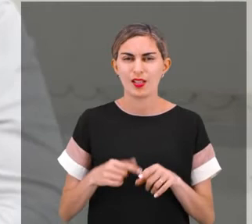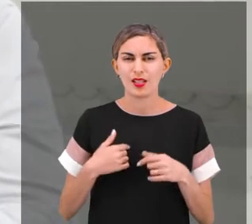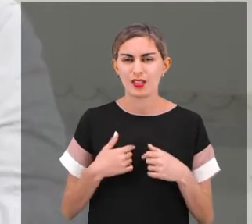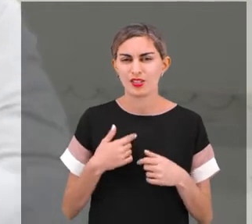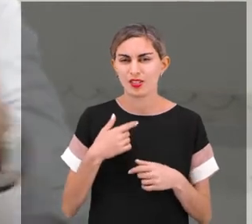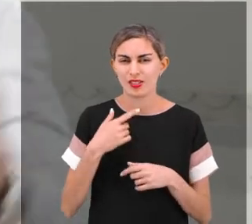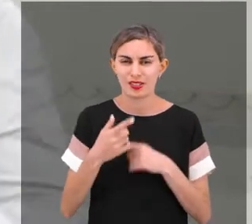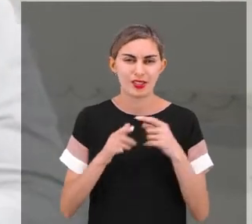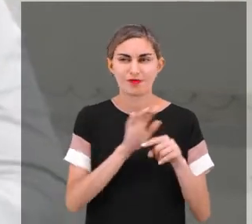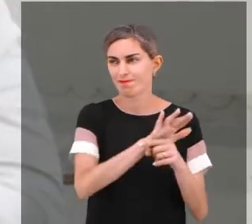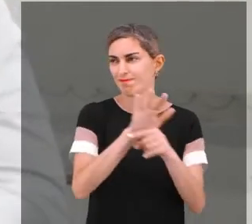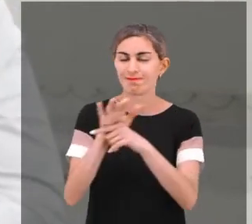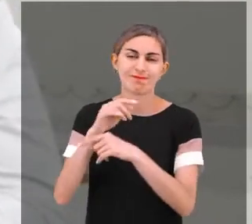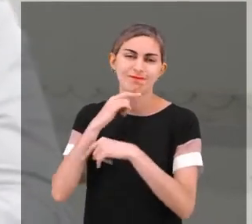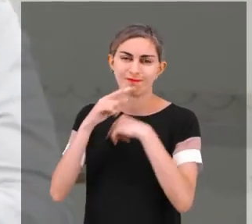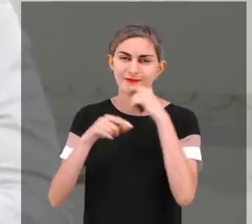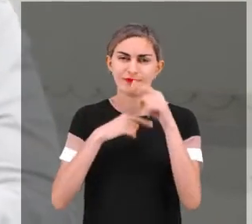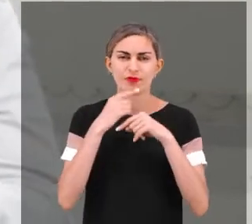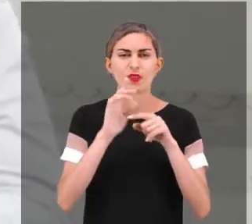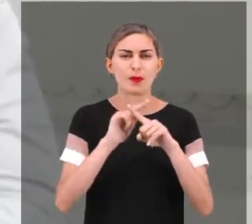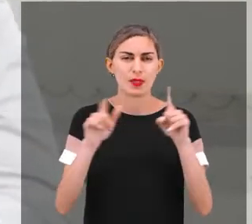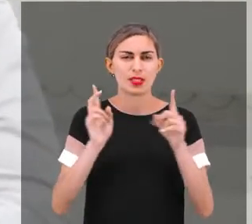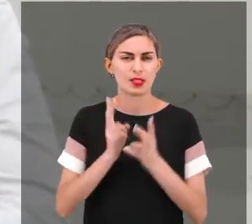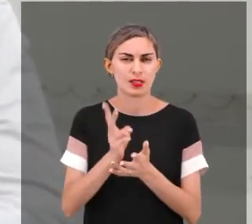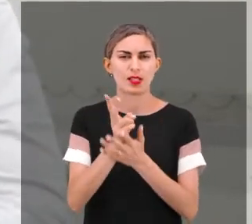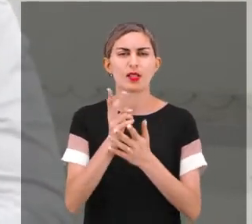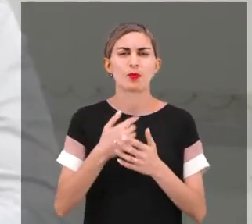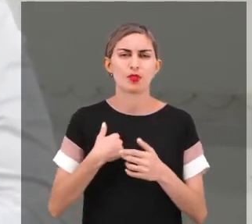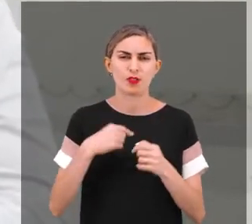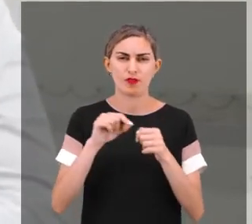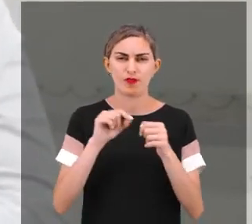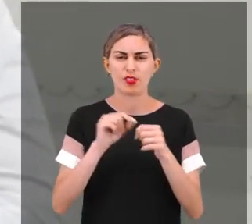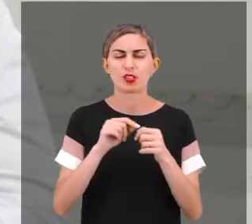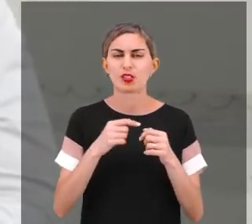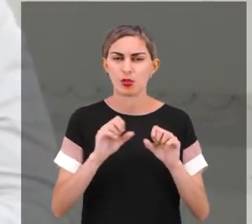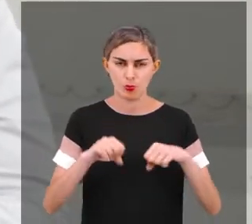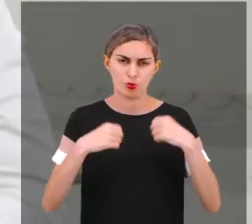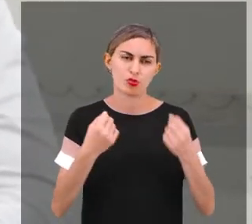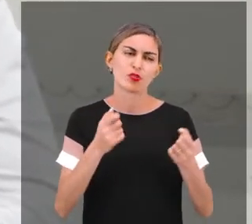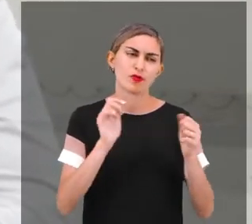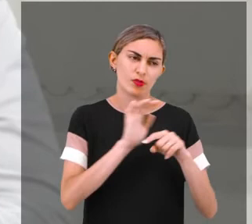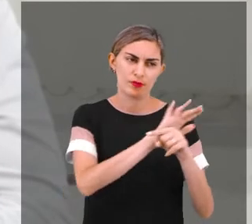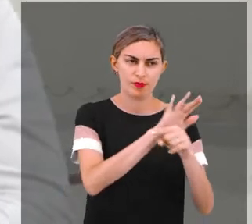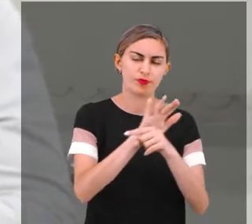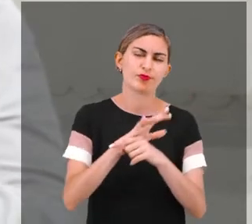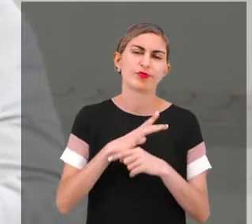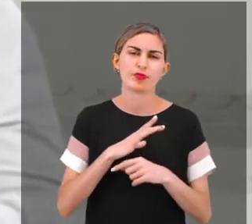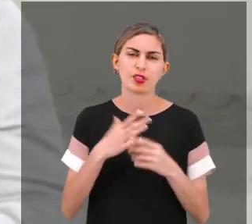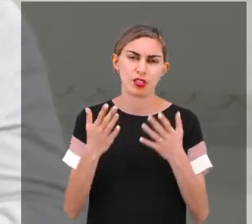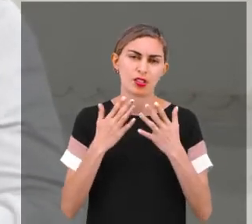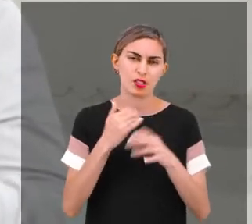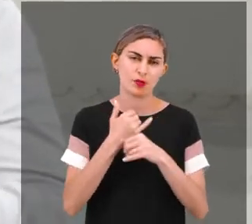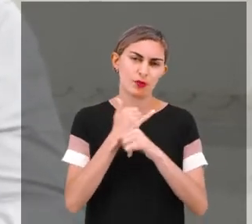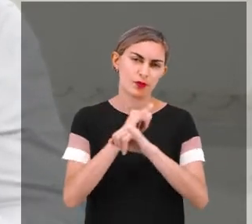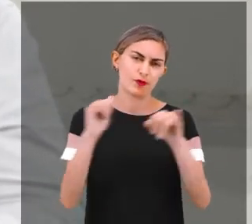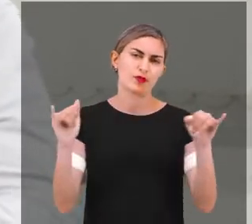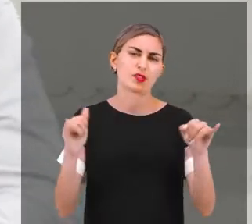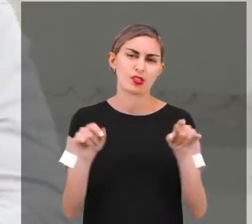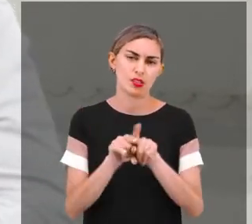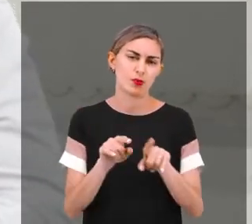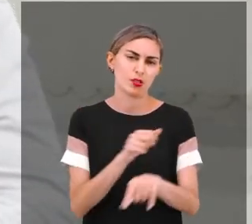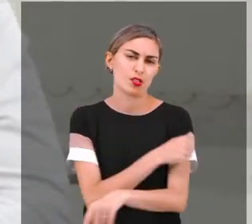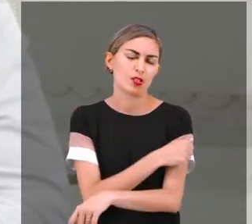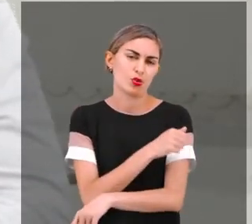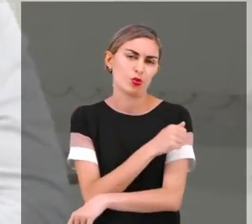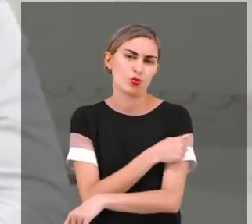Estamos meio sem perna para atender todos esses, mas sempre que somos demandados, nós fazemos o possível para atender. E queremos dizer a vocês também, que